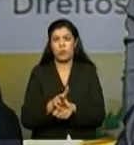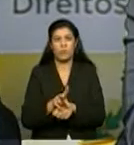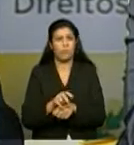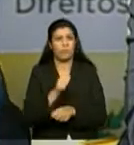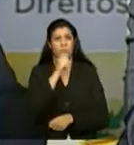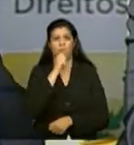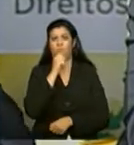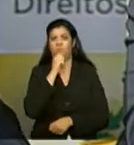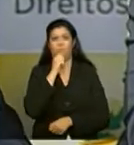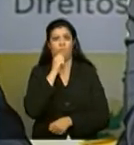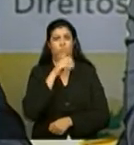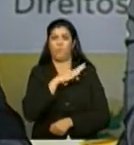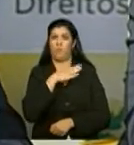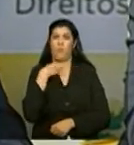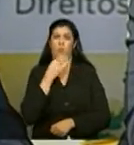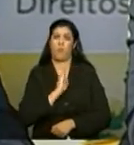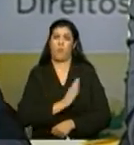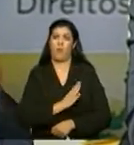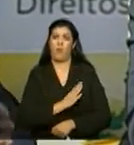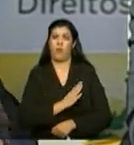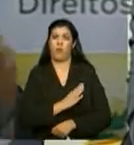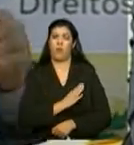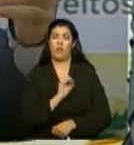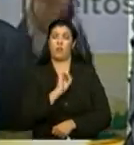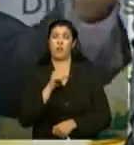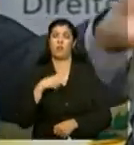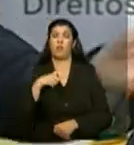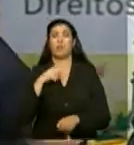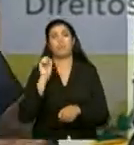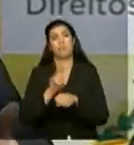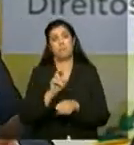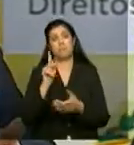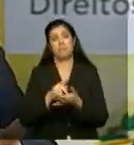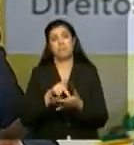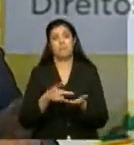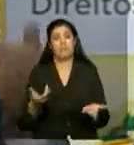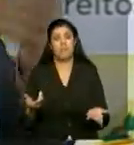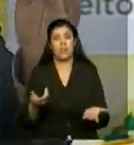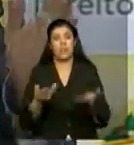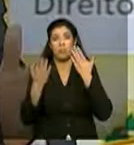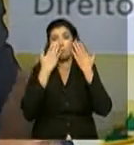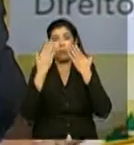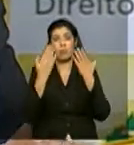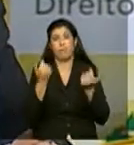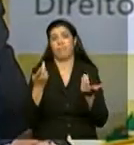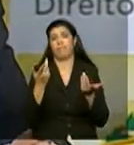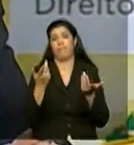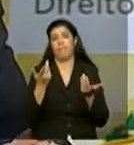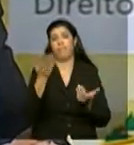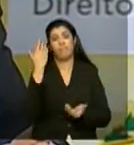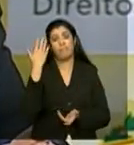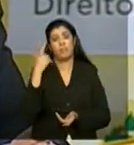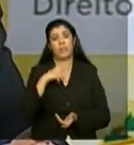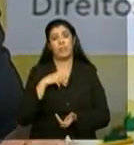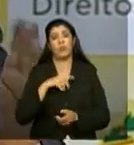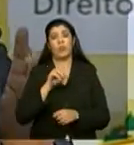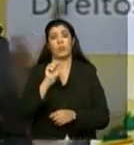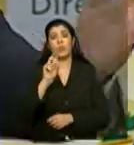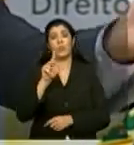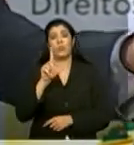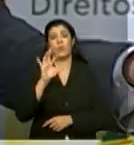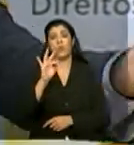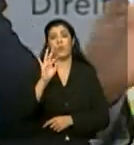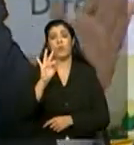não morreu de um infarto no meu caso não foi envenenado como resultado é esse caso com sulfato retalho